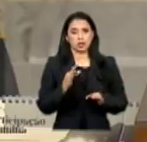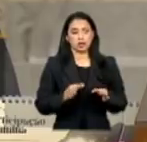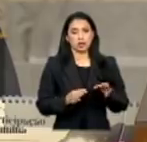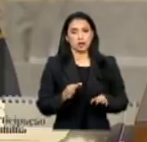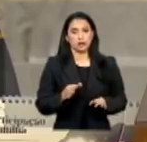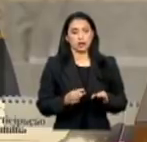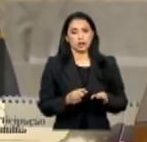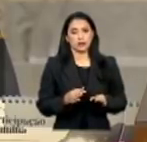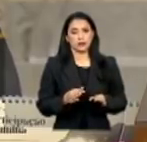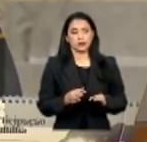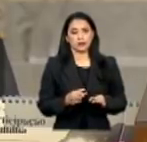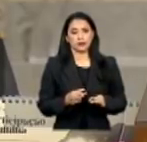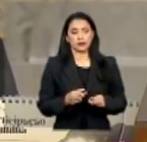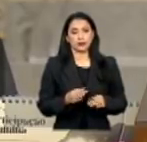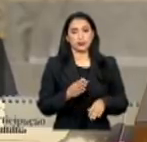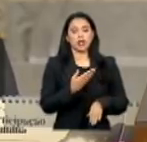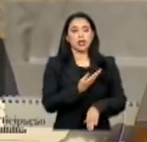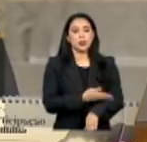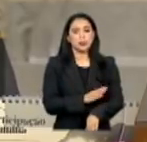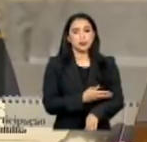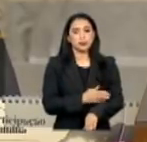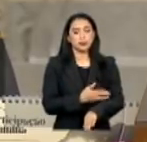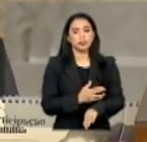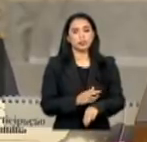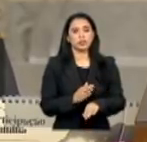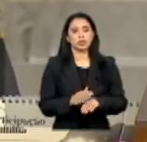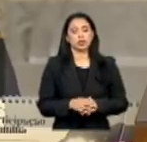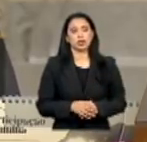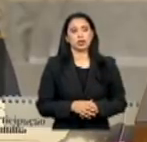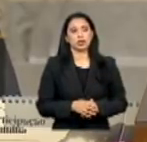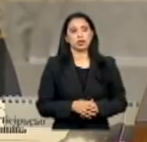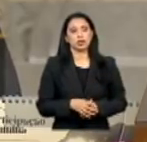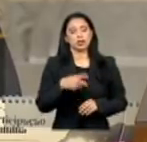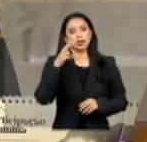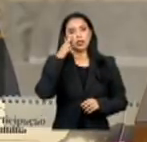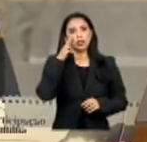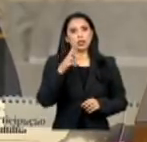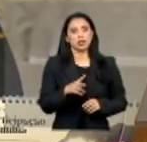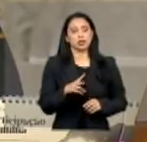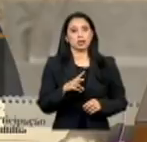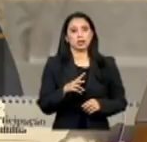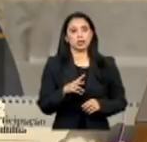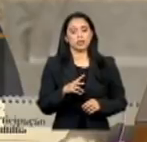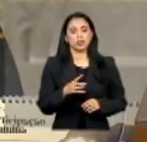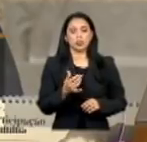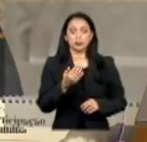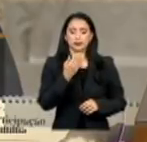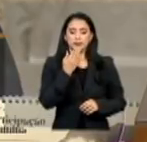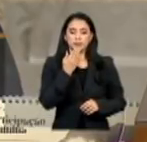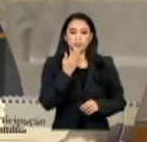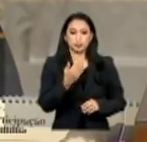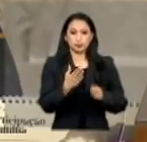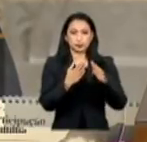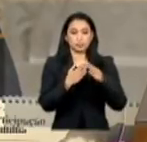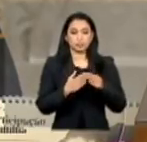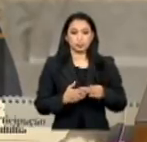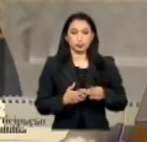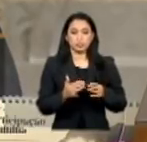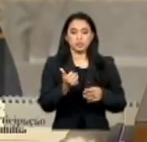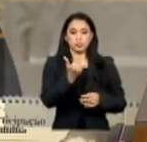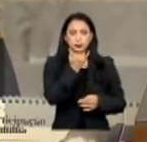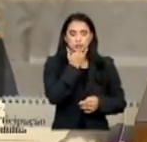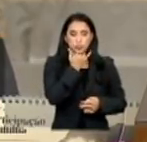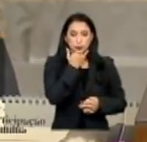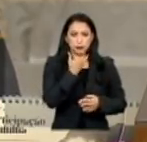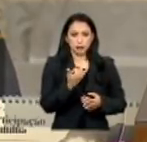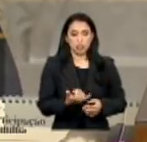referido na prática é com conferiu o data máxima vênia verdadeira interpretação conforme a constituição